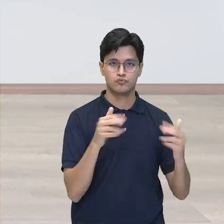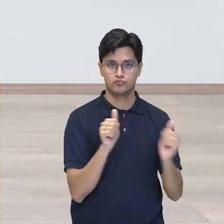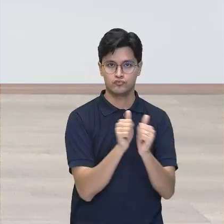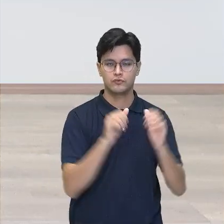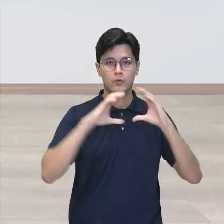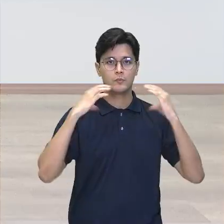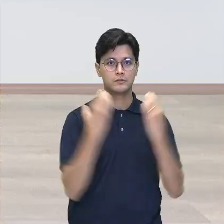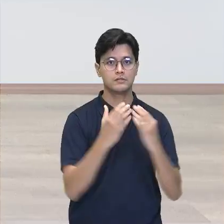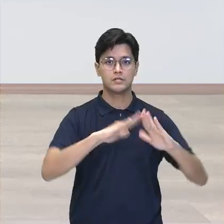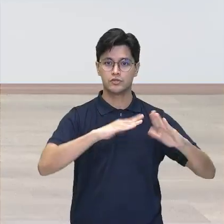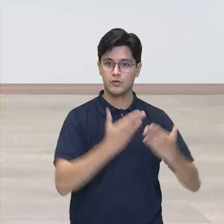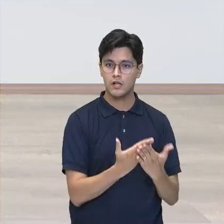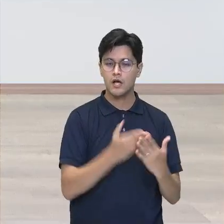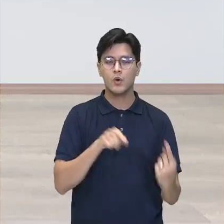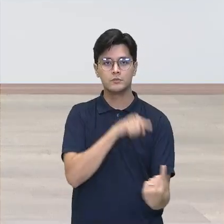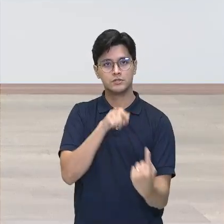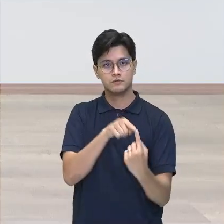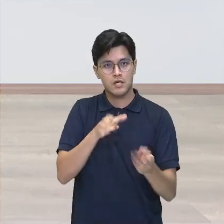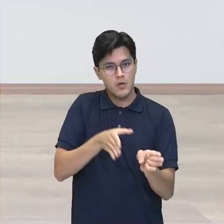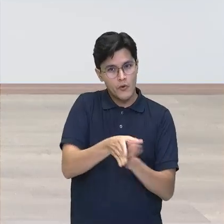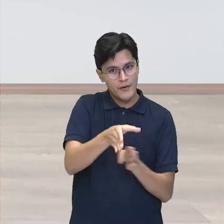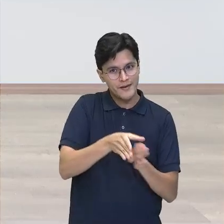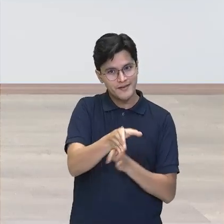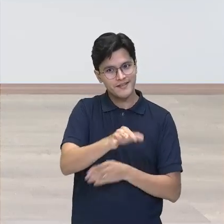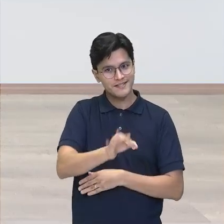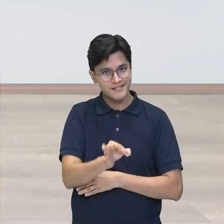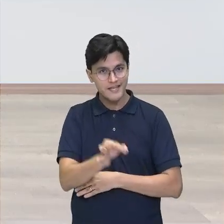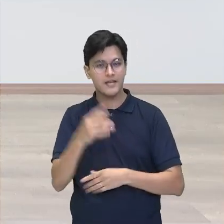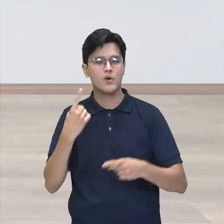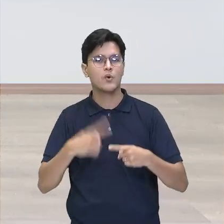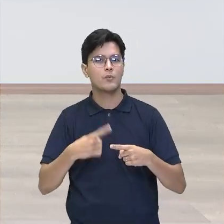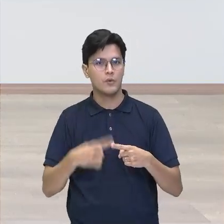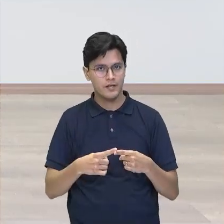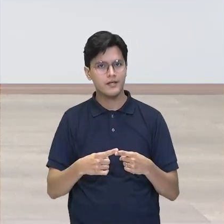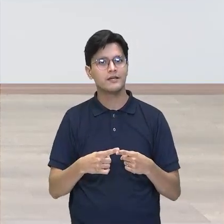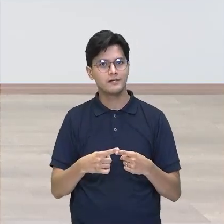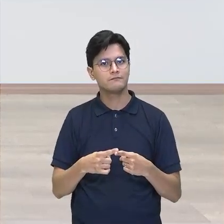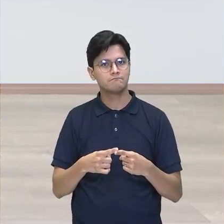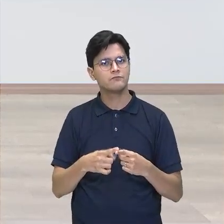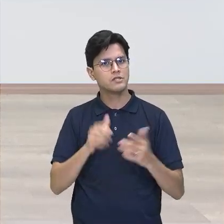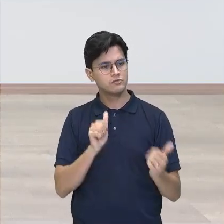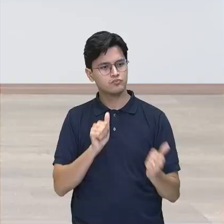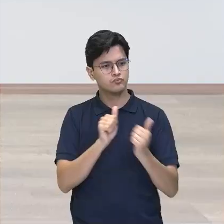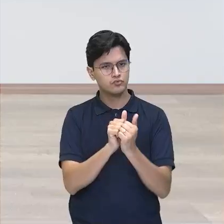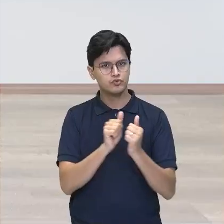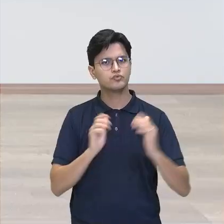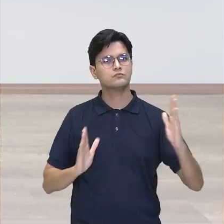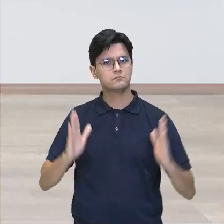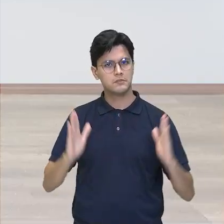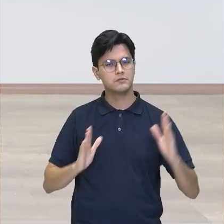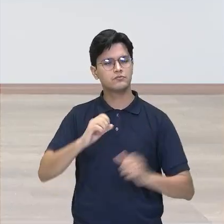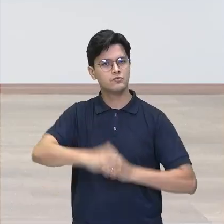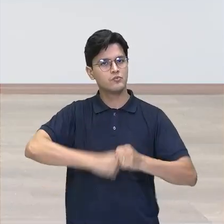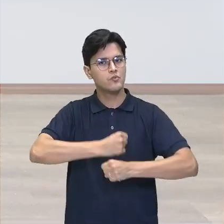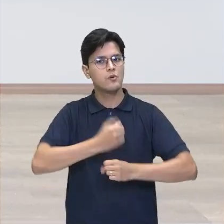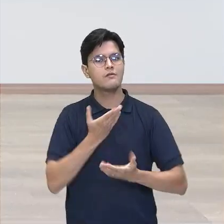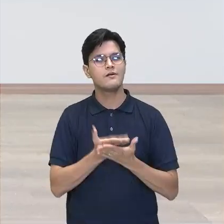dar as orientações, né? Porque ele vai estar com você aí no decorrer do ano letivo. Então, ele também precisa